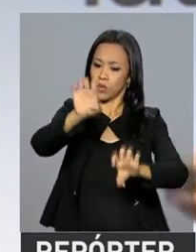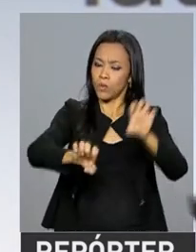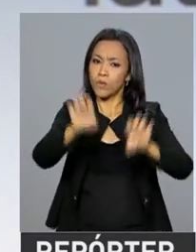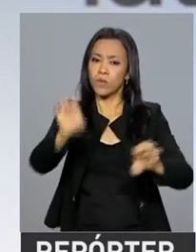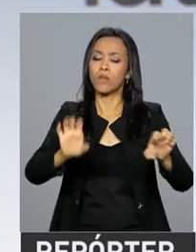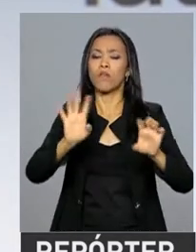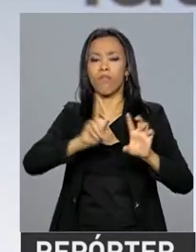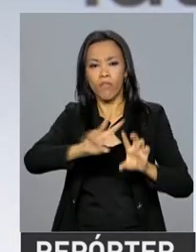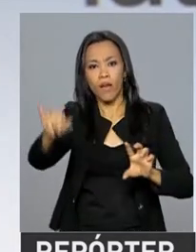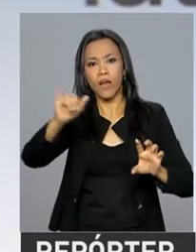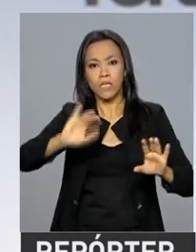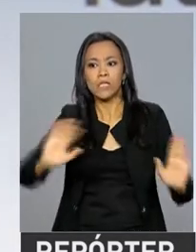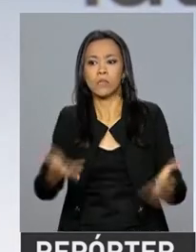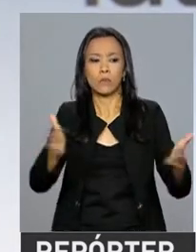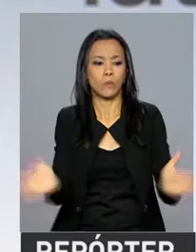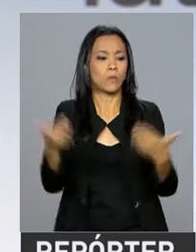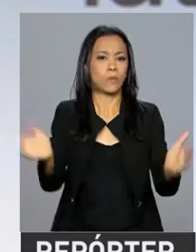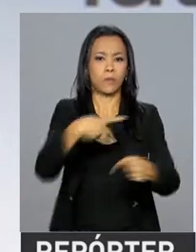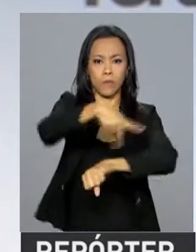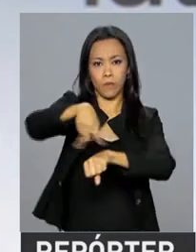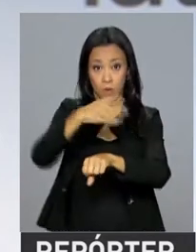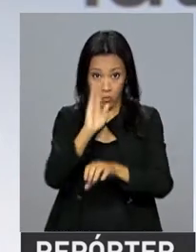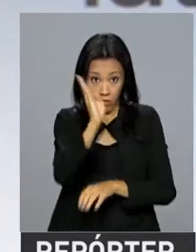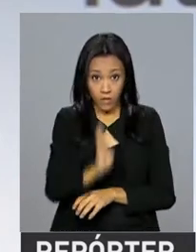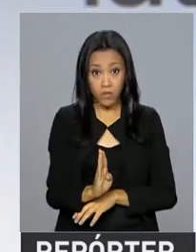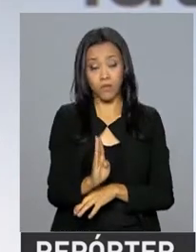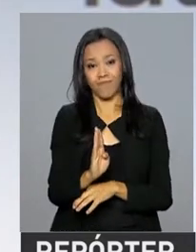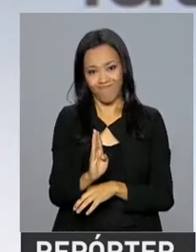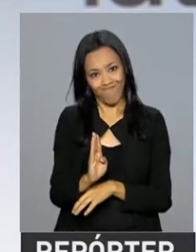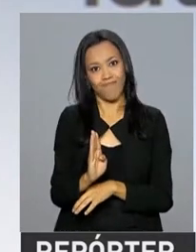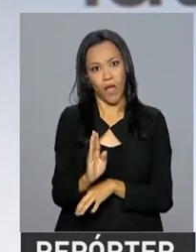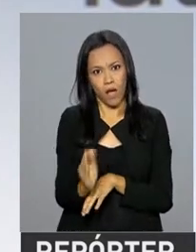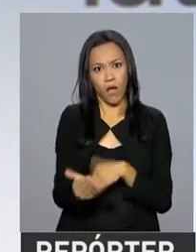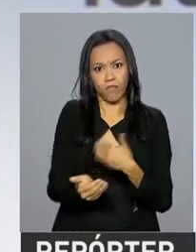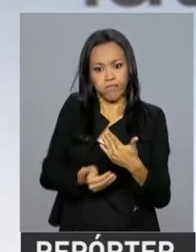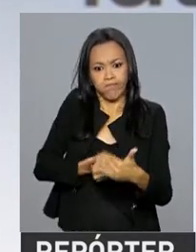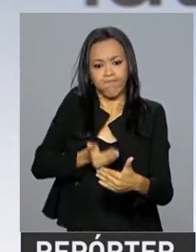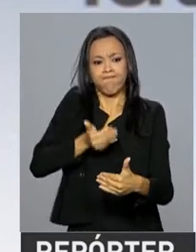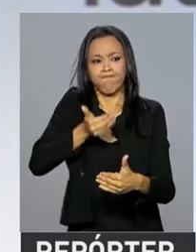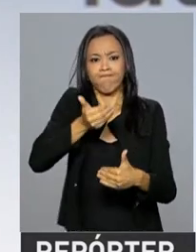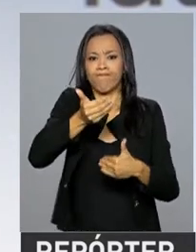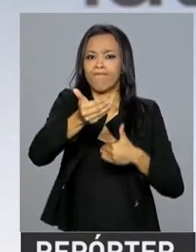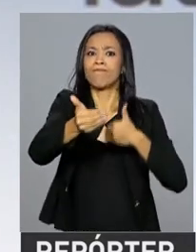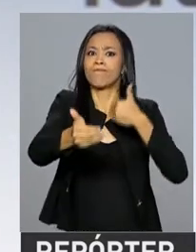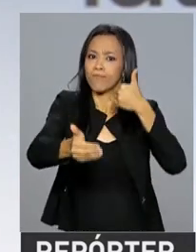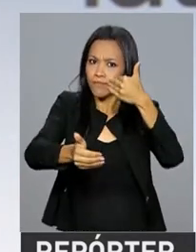do país num caminho por um novo